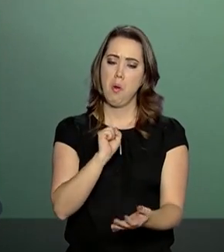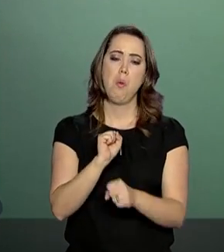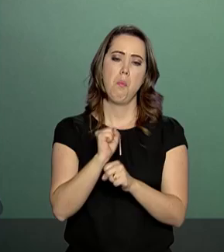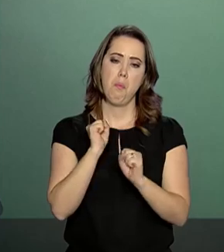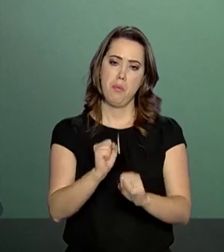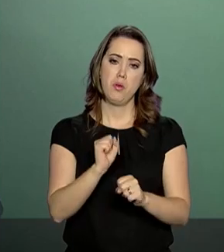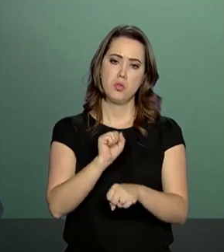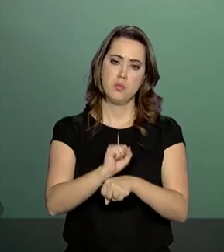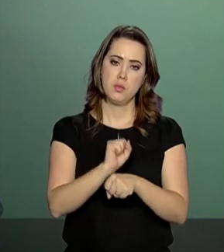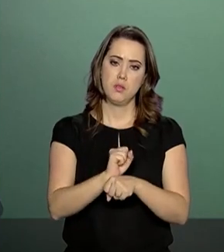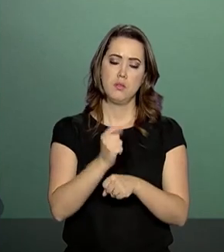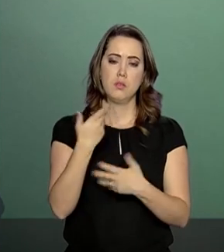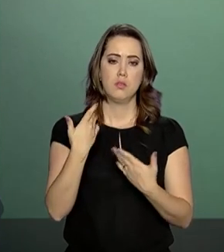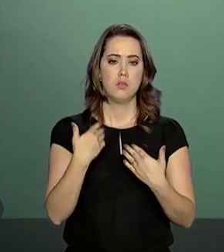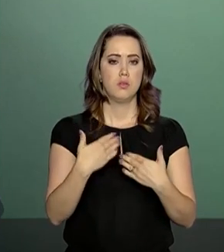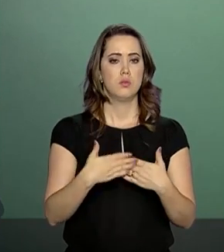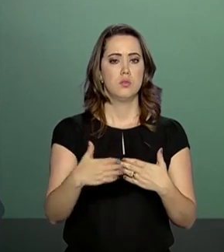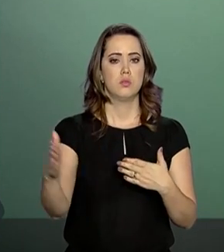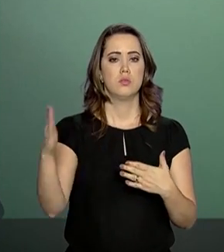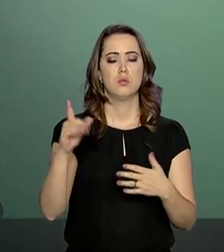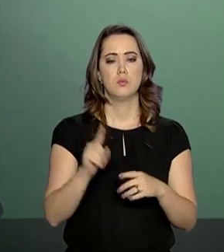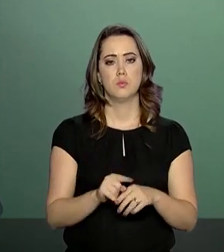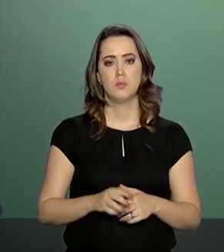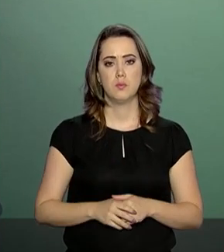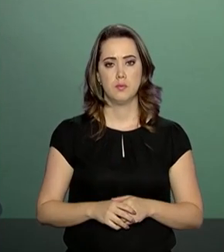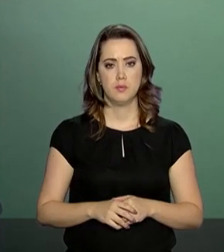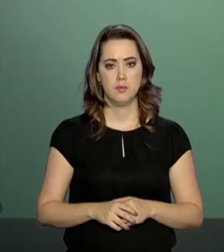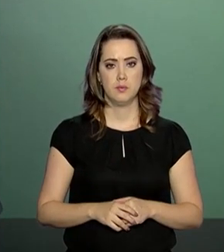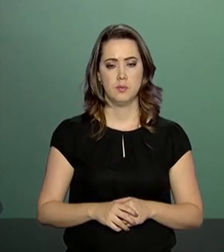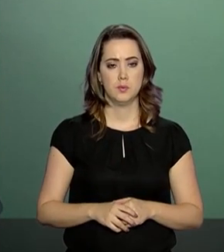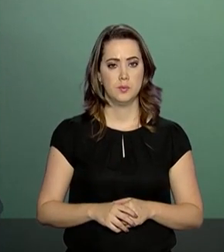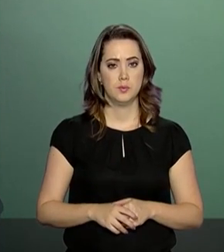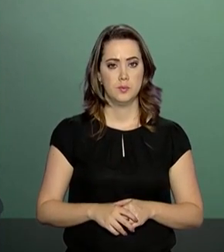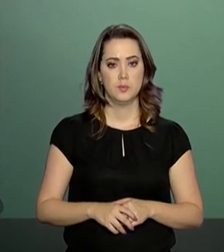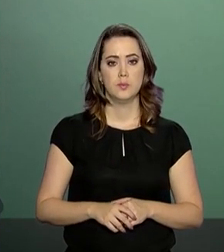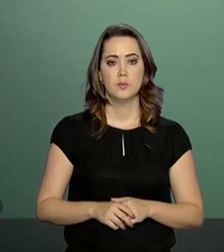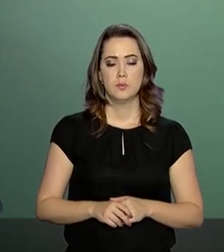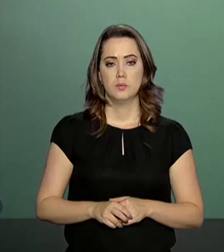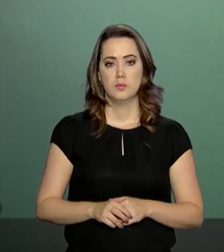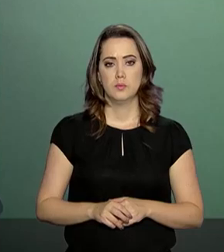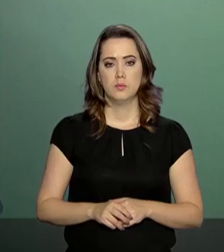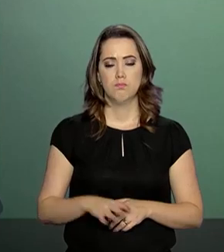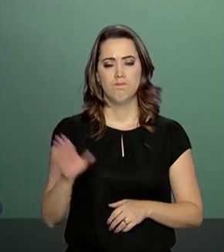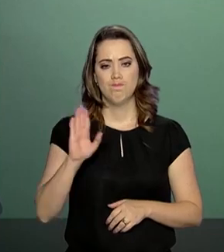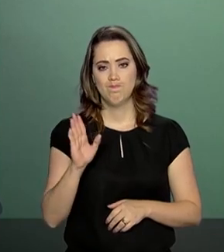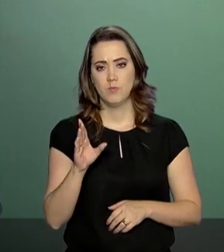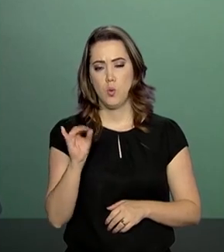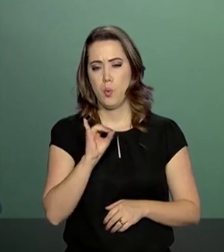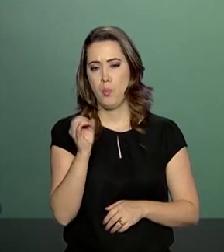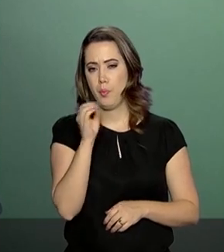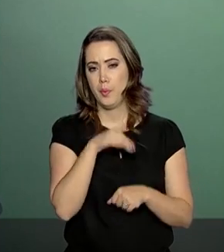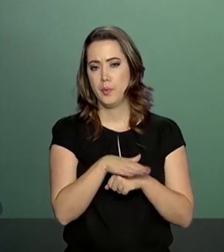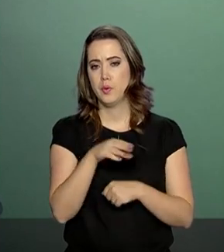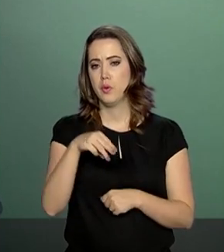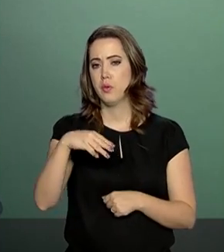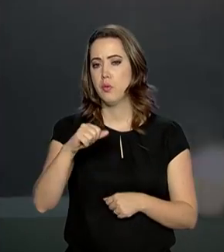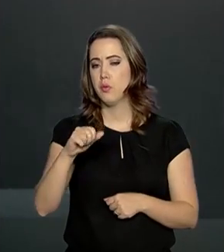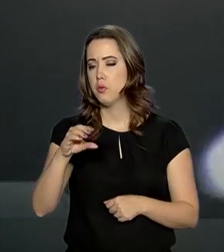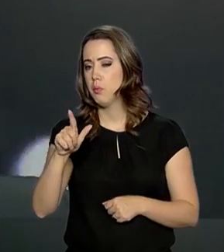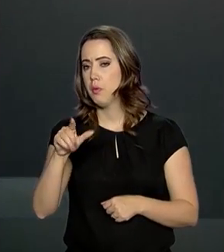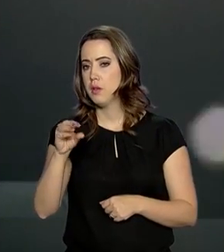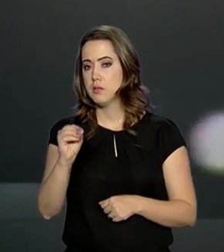ficar na região de boav vista pacara por um tempo bastante a obgado É Porta Voz Boa noite é Marcelo da Agência